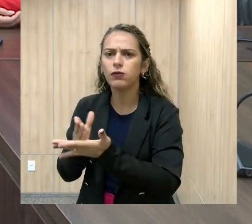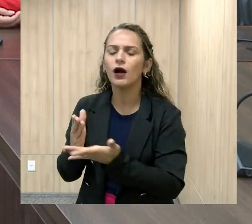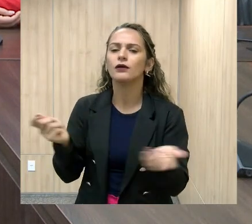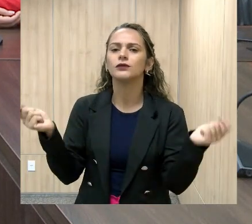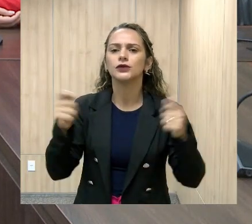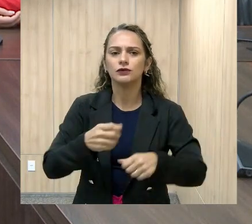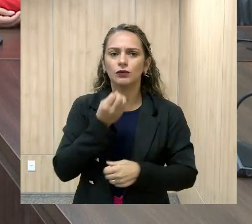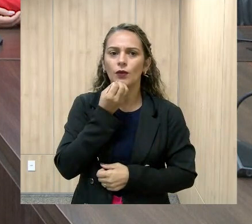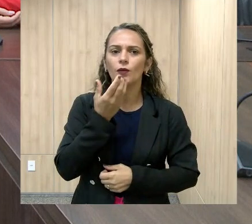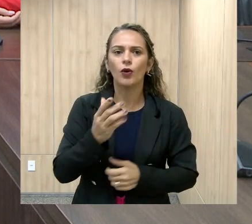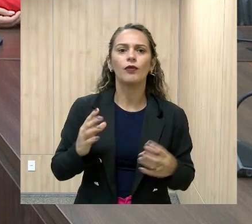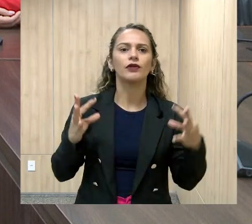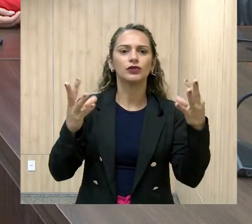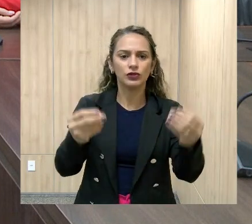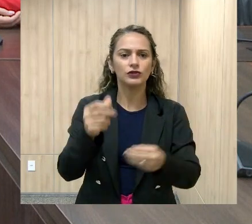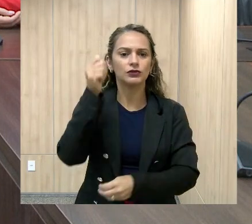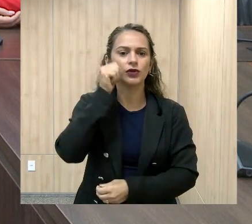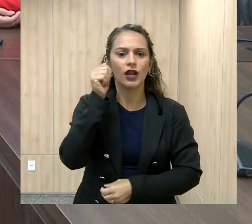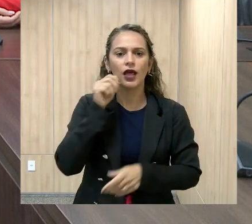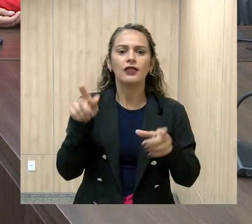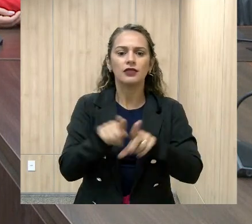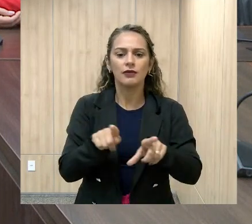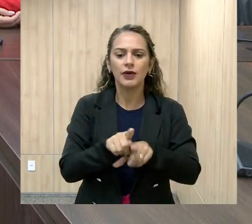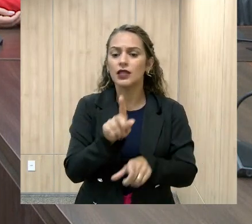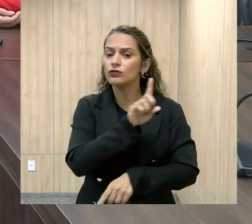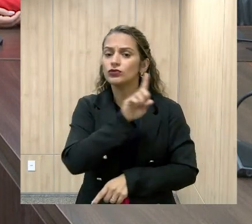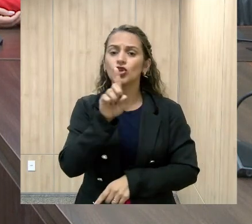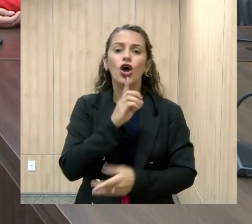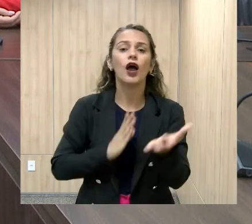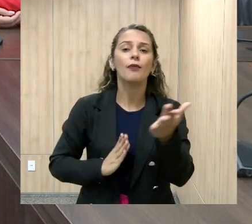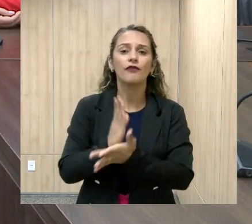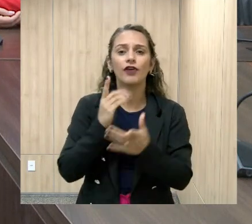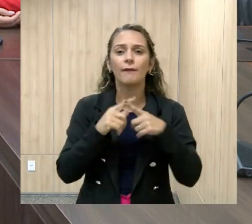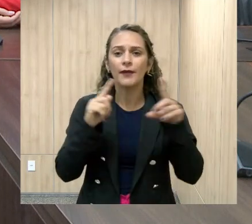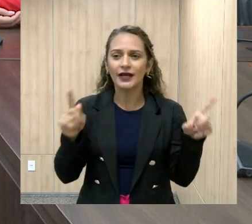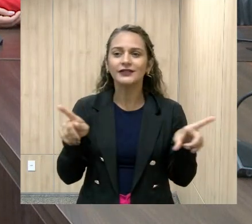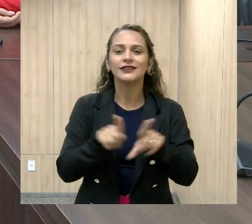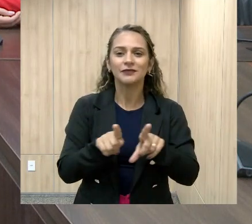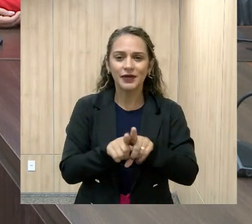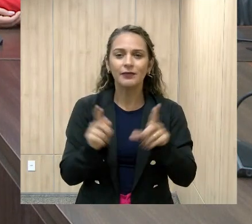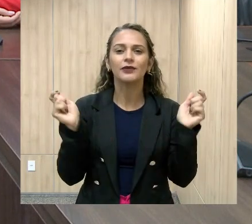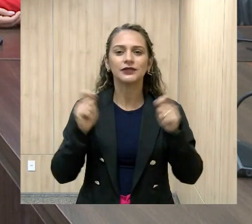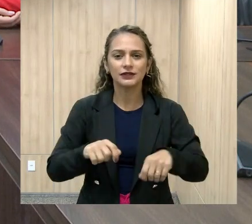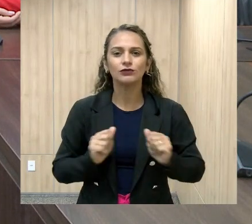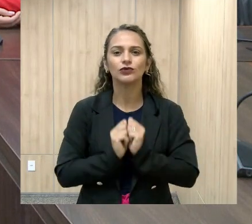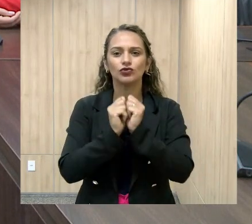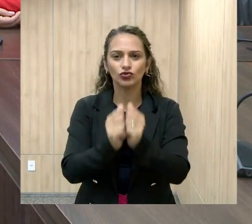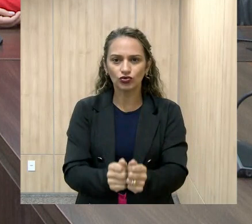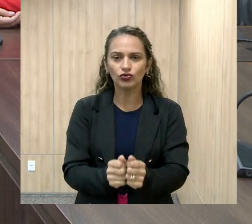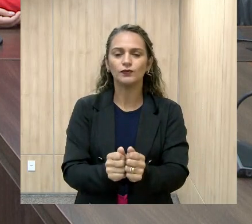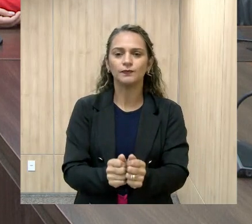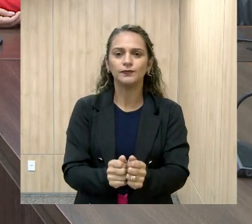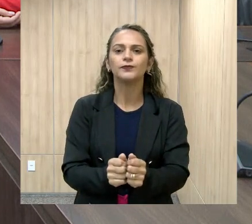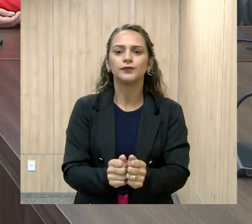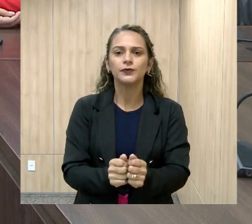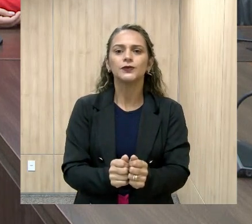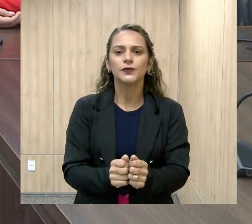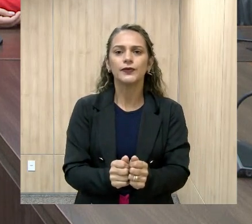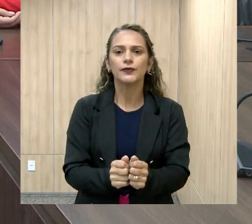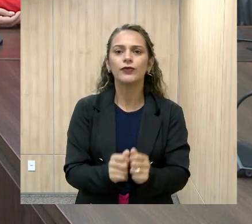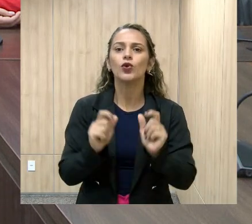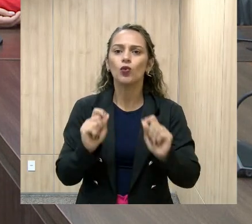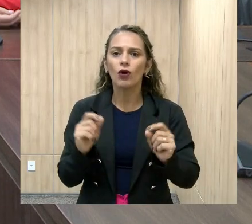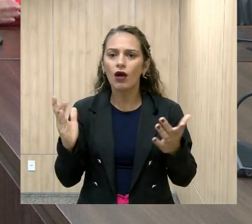possam beneficiar as mulheres e também não só aprovar deputados Ismael mas que nós possamos mesmo é realmente